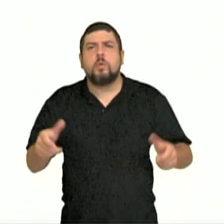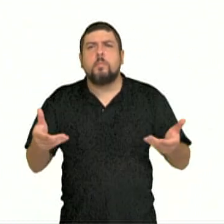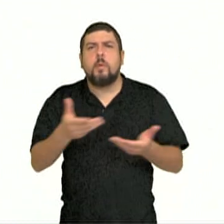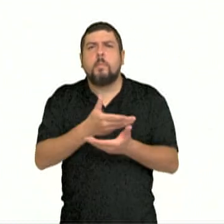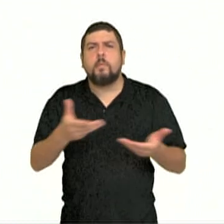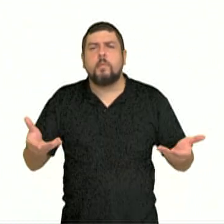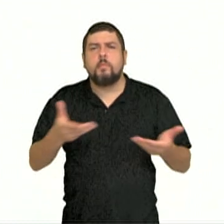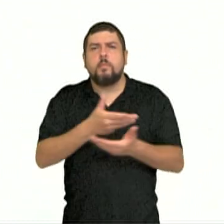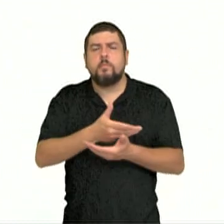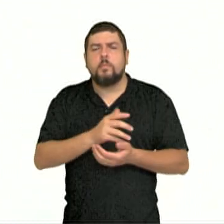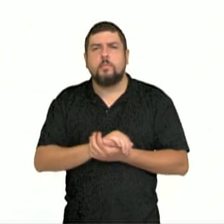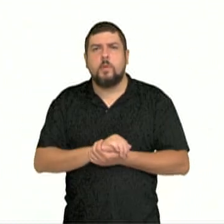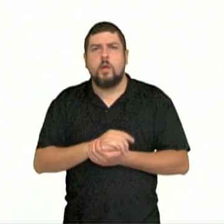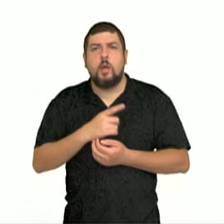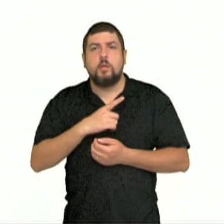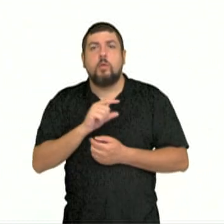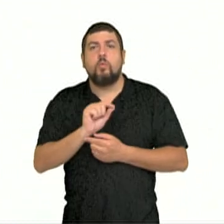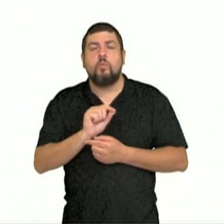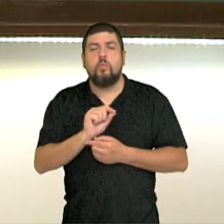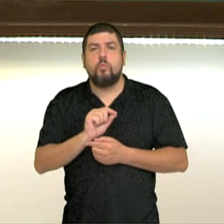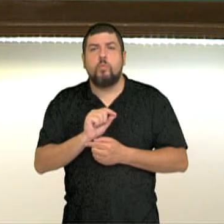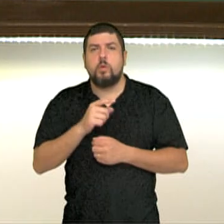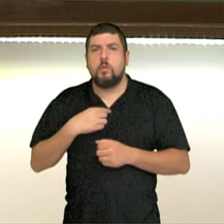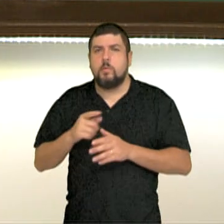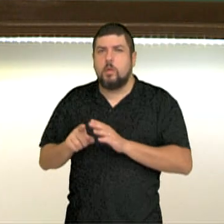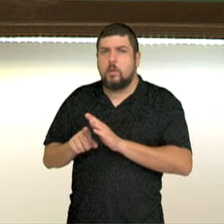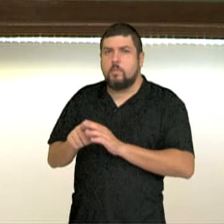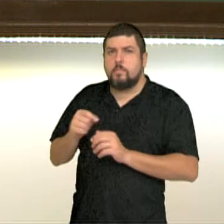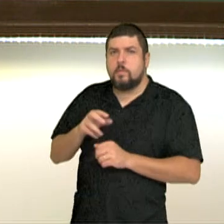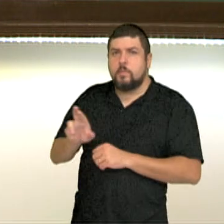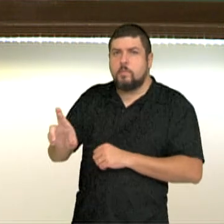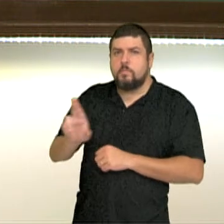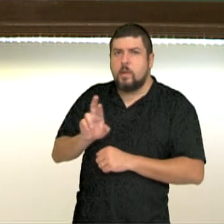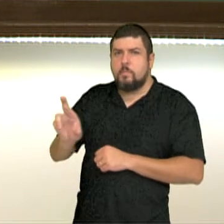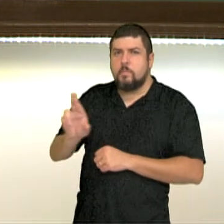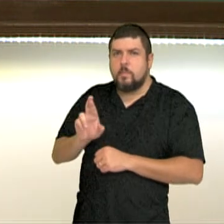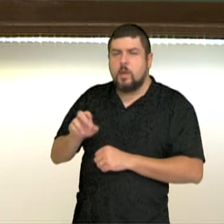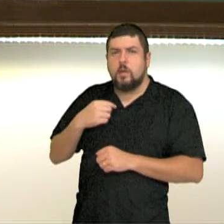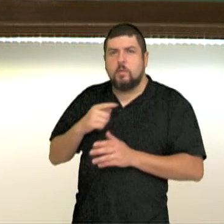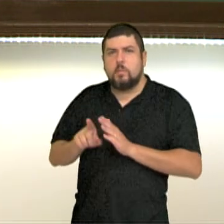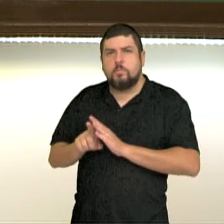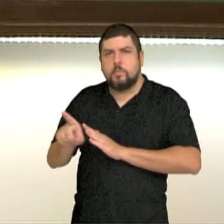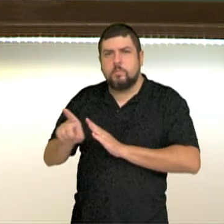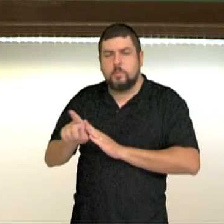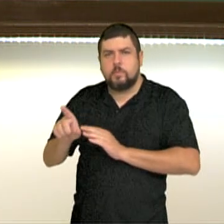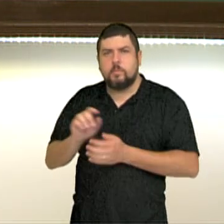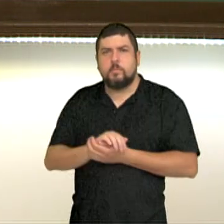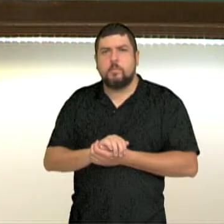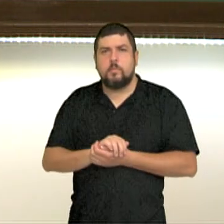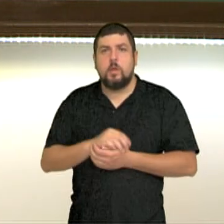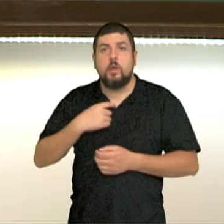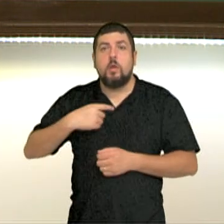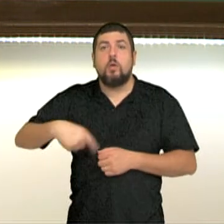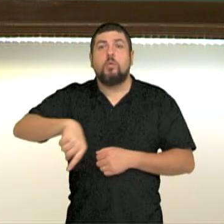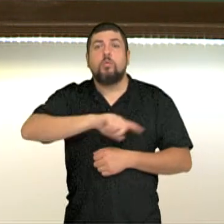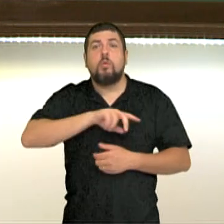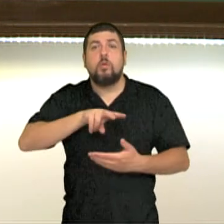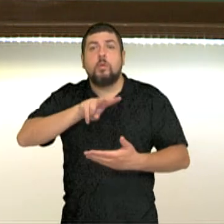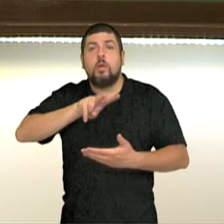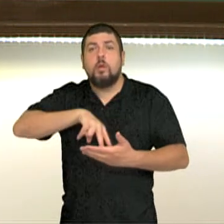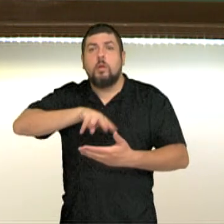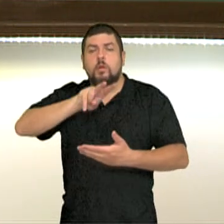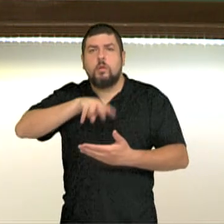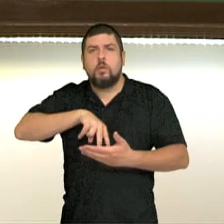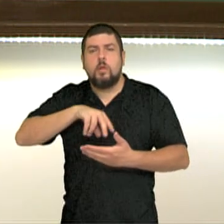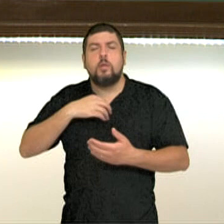temos dois interlocutores, que é o entrevistado e o entrevistador. Nós, que somos as pessoas que participamos disso lendo,